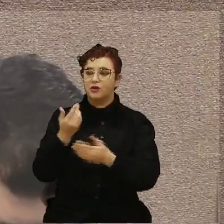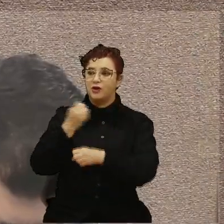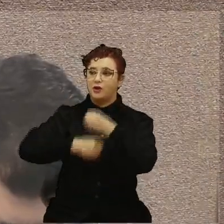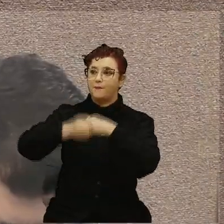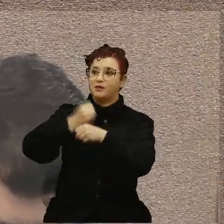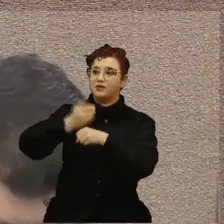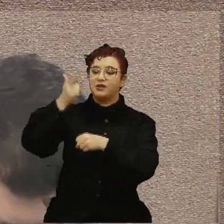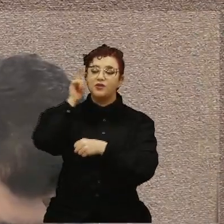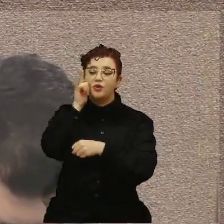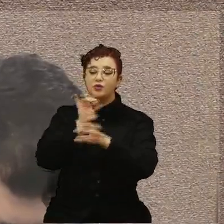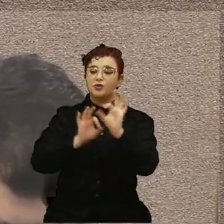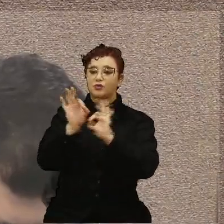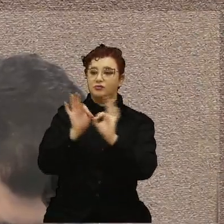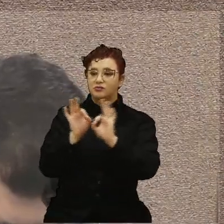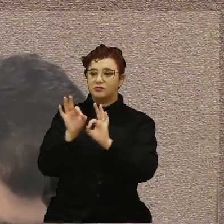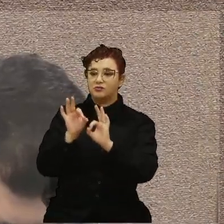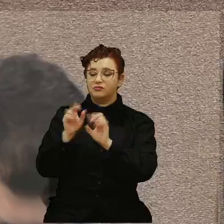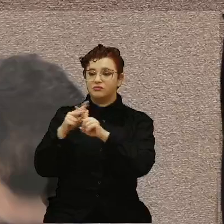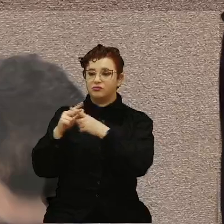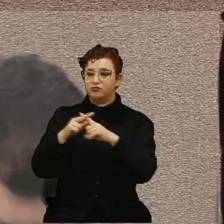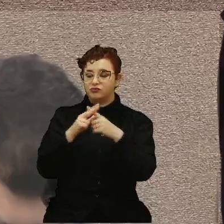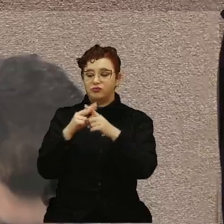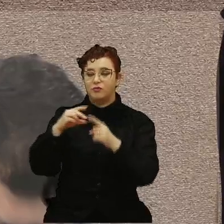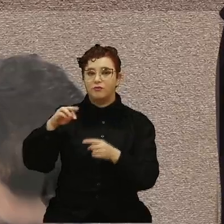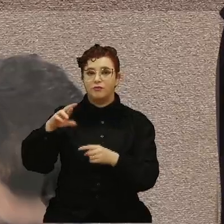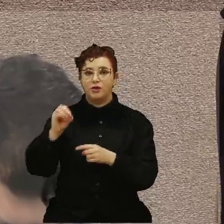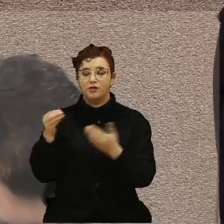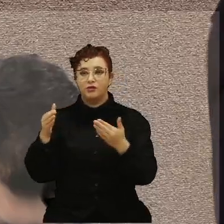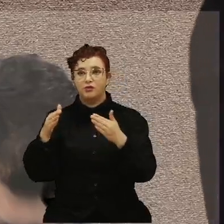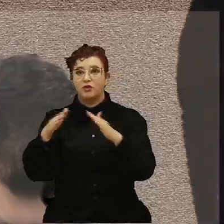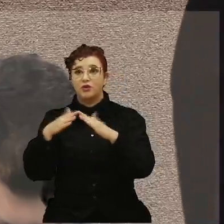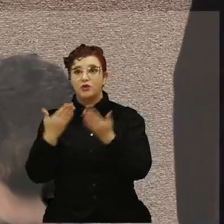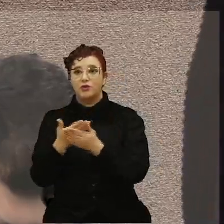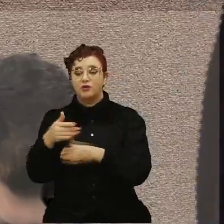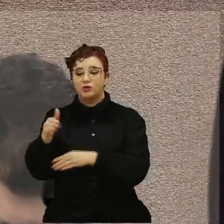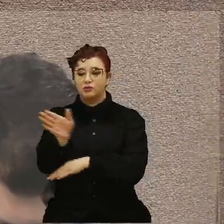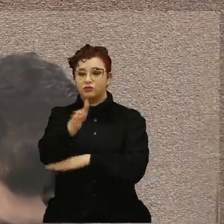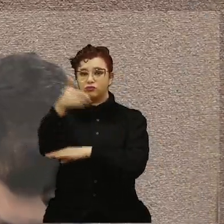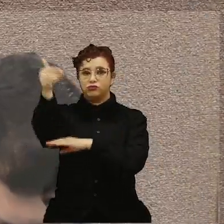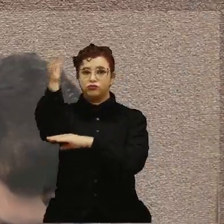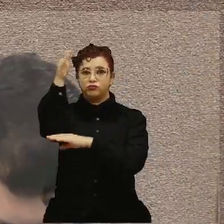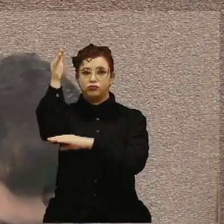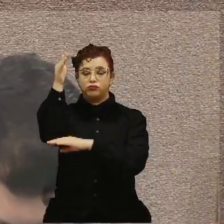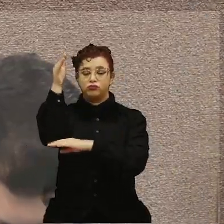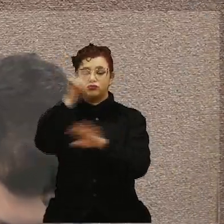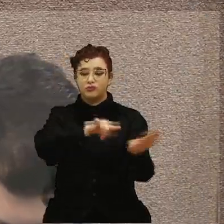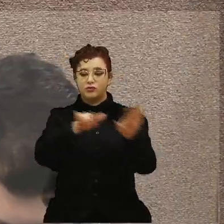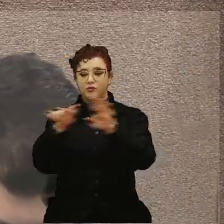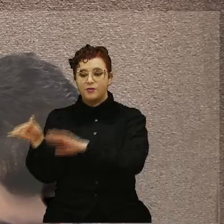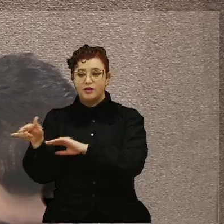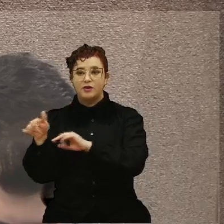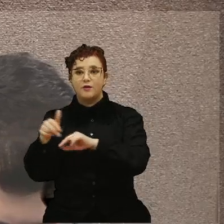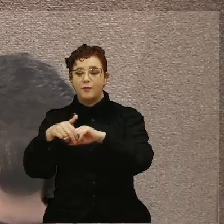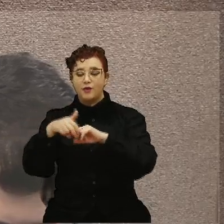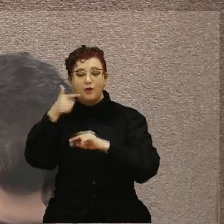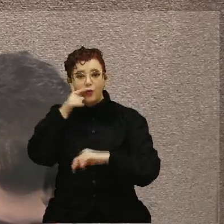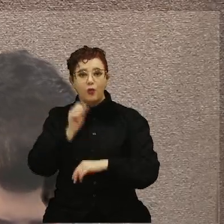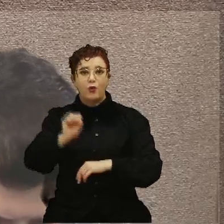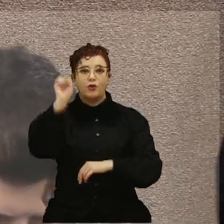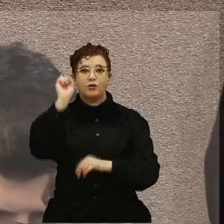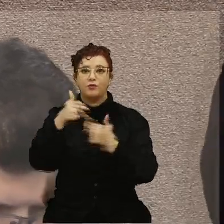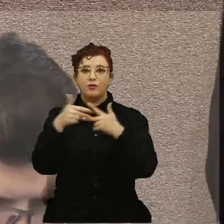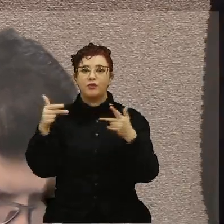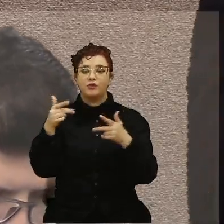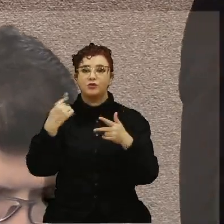mastro lá naquele colégio e hoje vocês fazem um hasteamento do pavilhão nacional toda semana graças a essa conquista. Algo que a